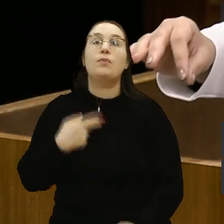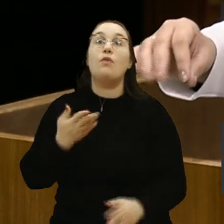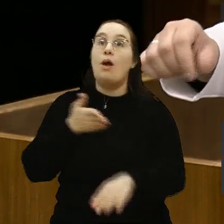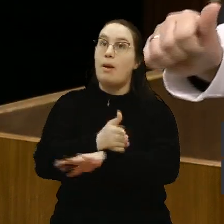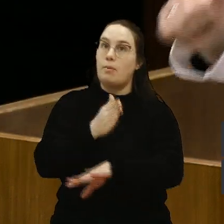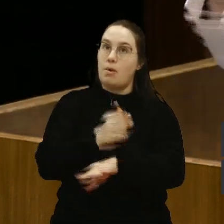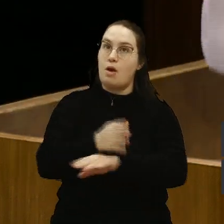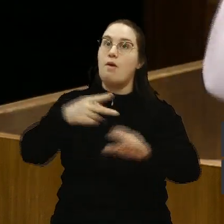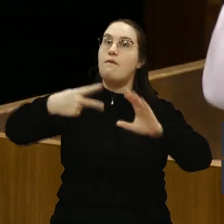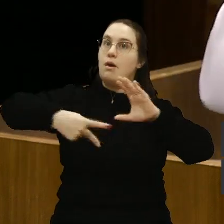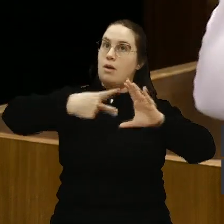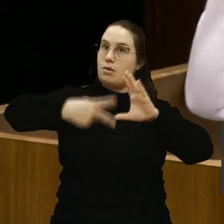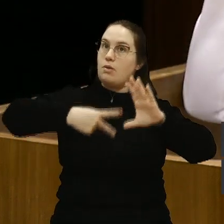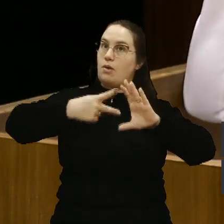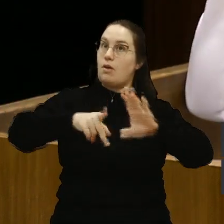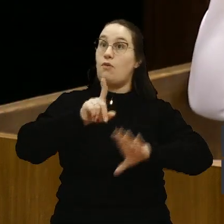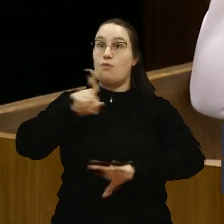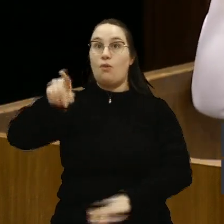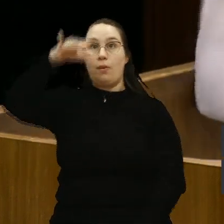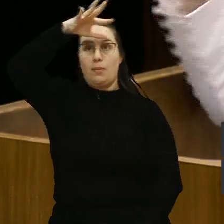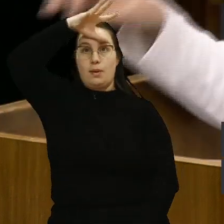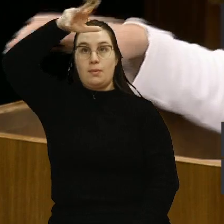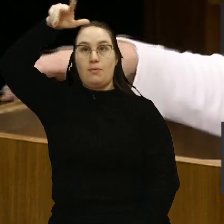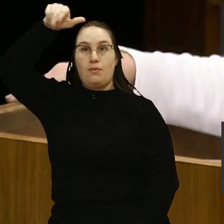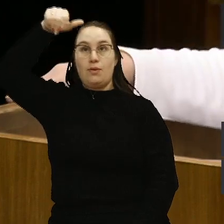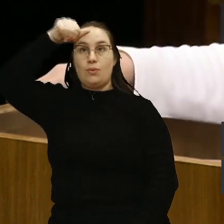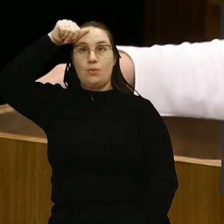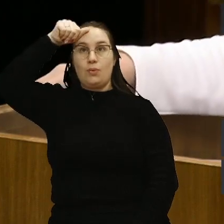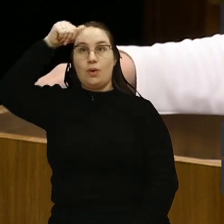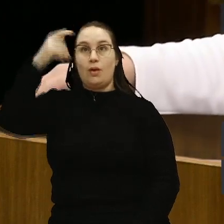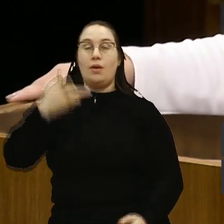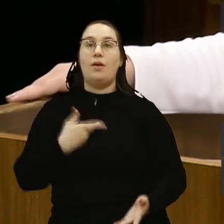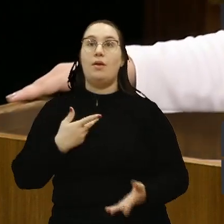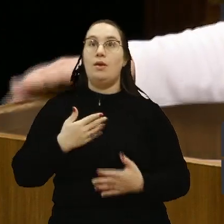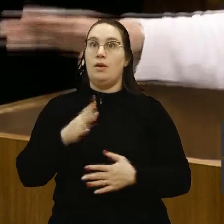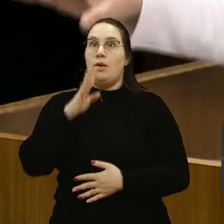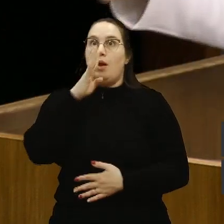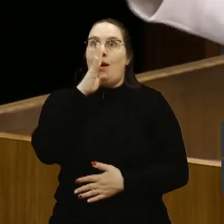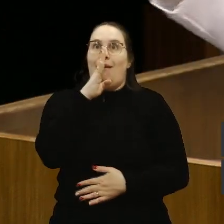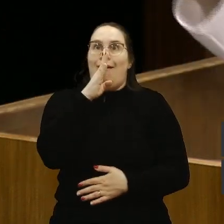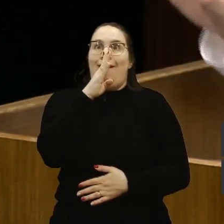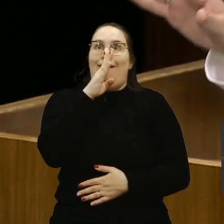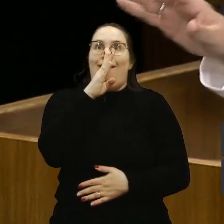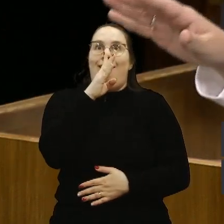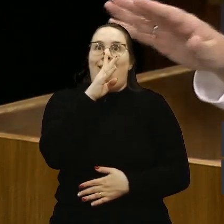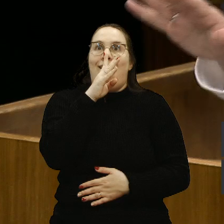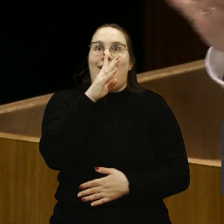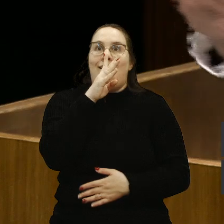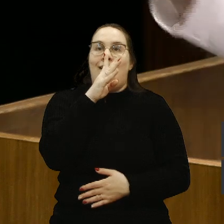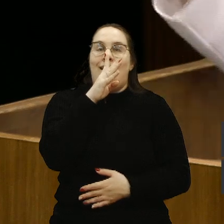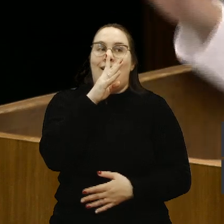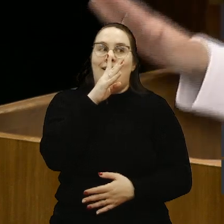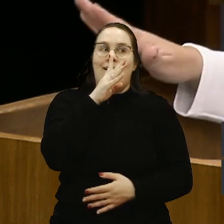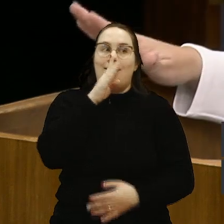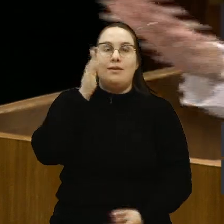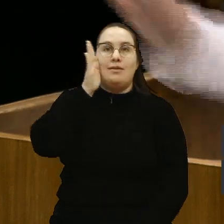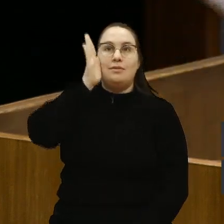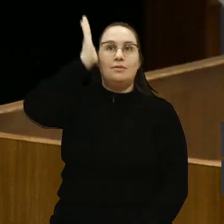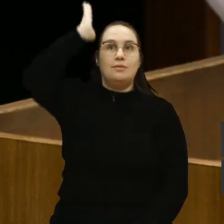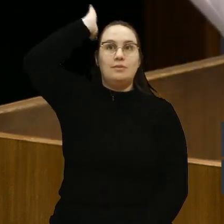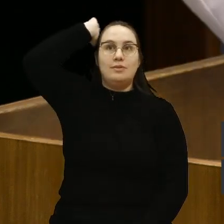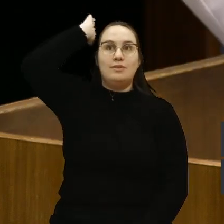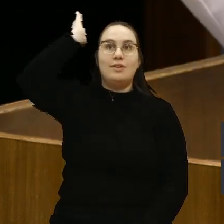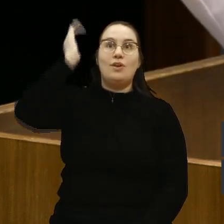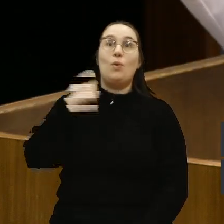aprovado nessa casa e foi para a prefeitura. E pasmem, era o prefeito Guerra, o prefeito aventureiro. O que